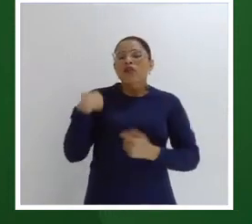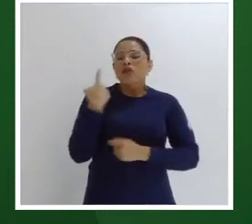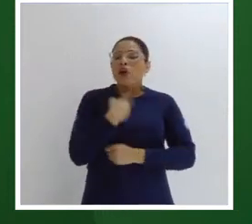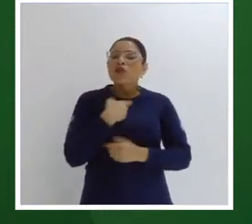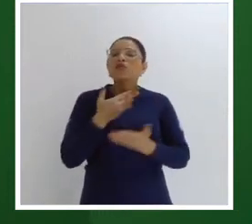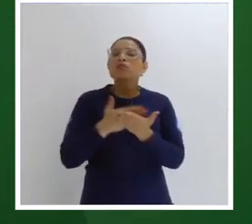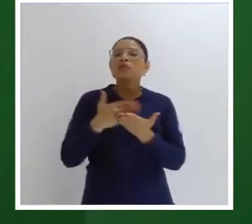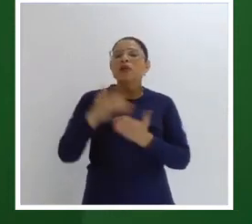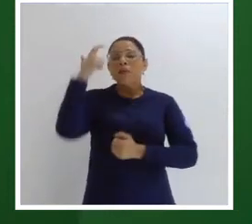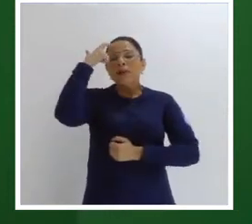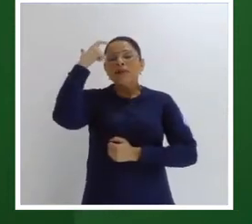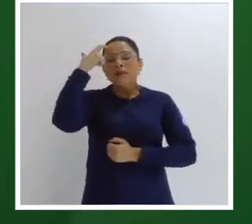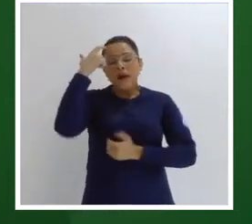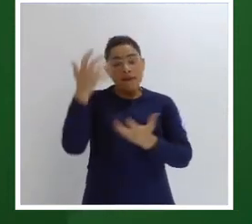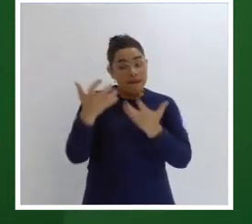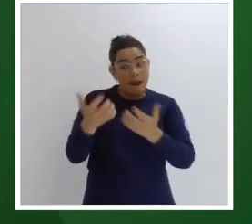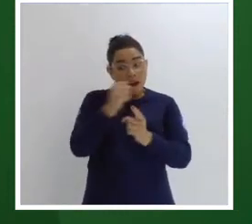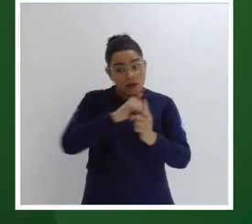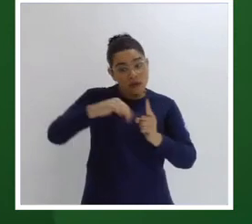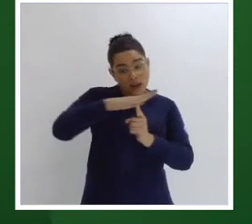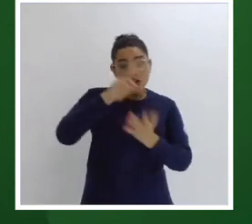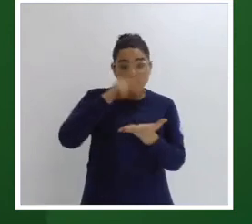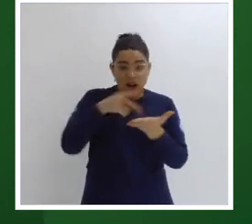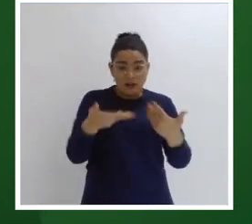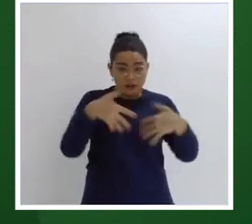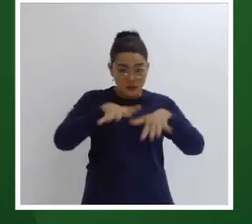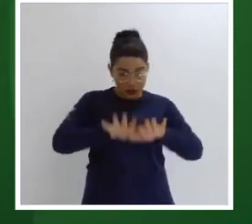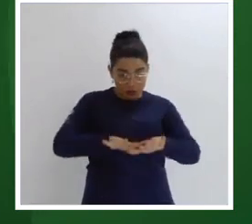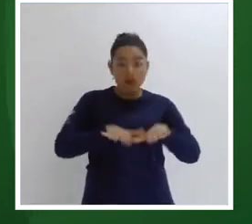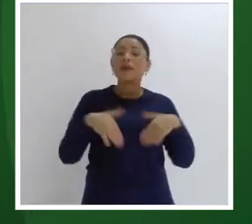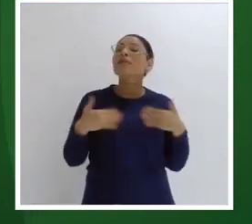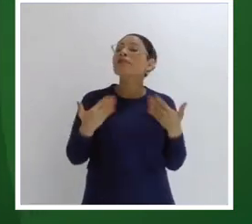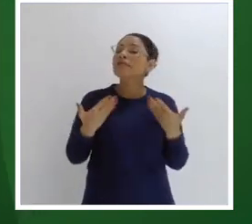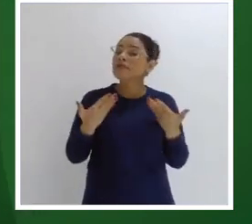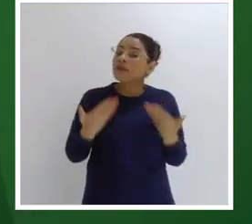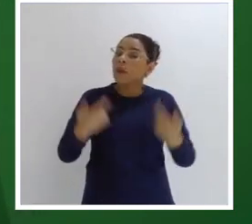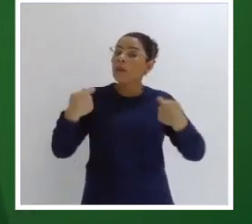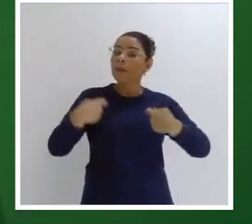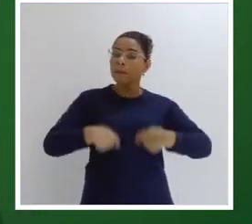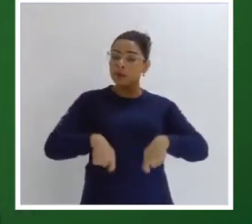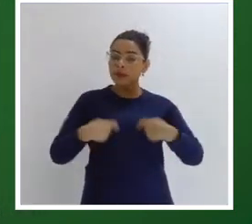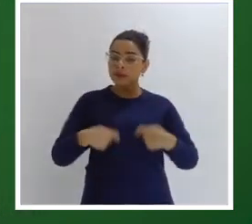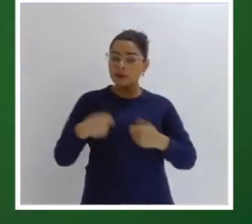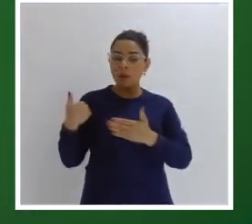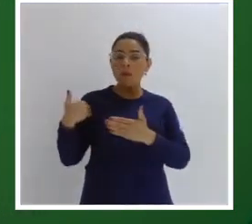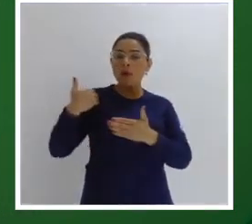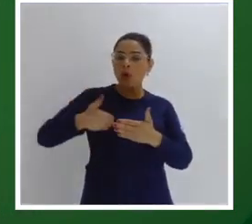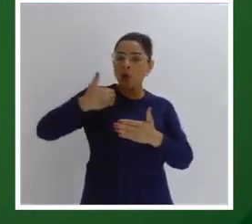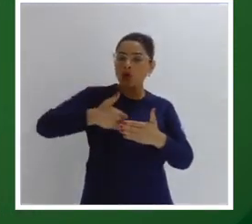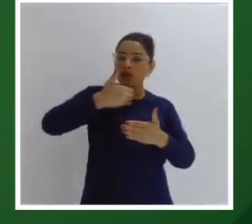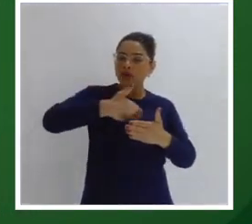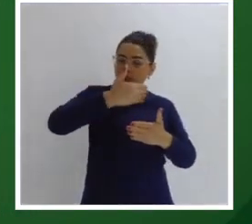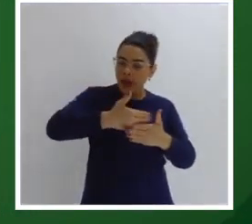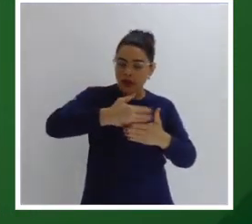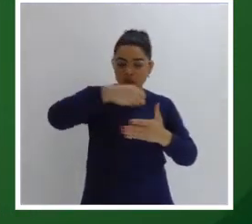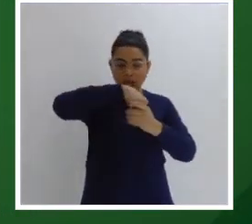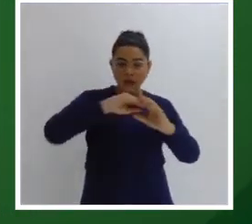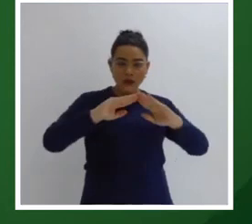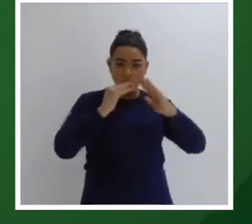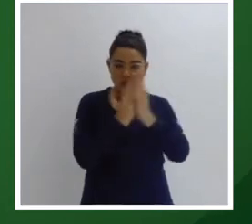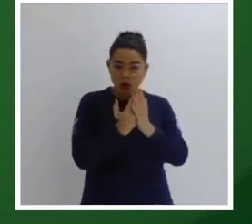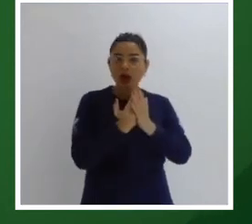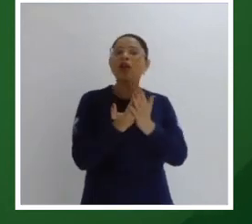nós queremos uma sociedade inclusiva nós temos que ter um processo de inclusão dentro da